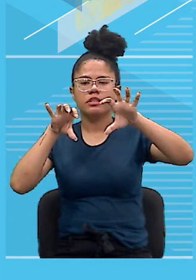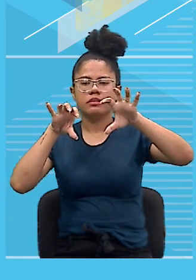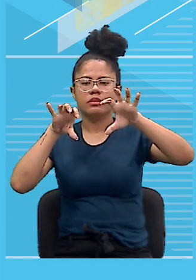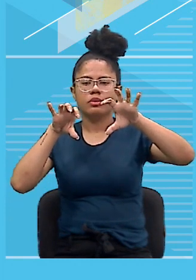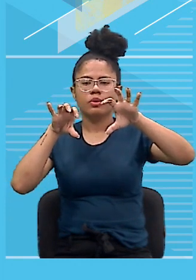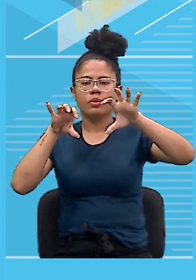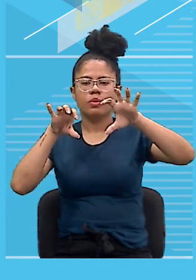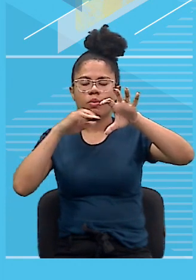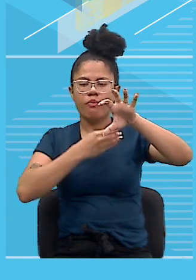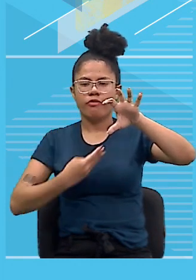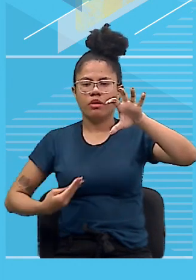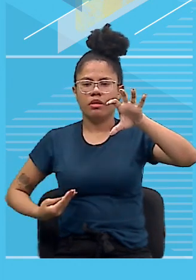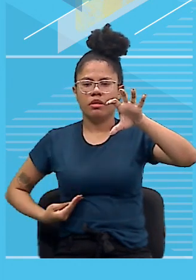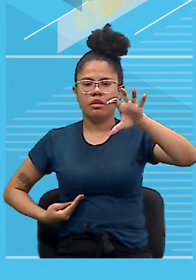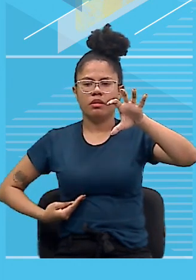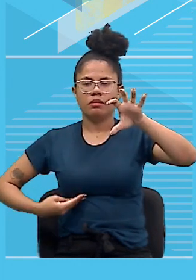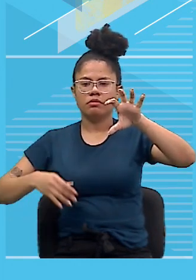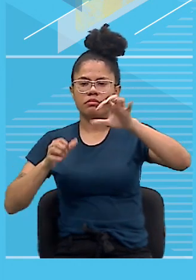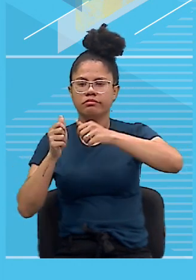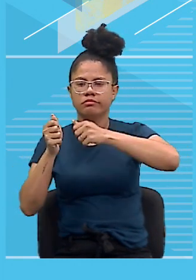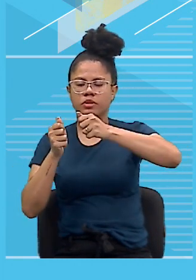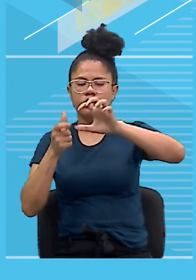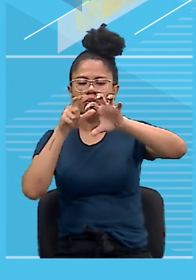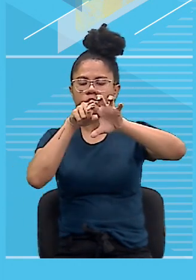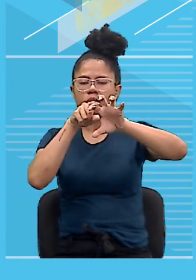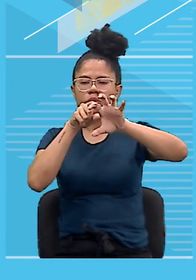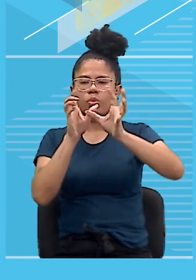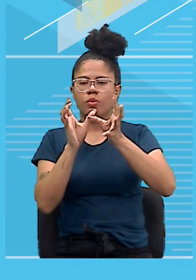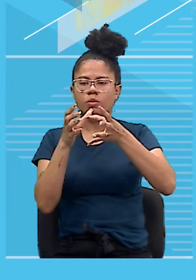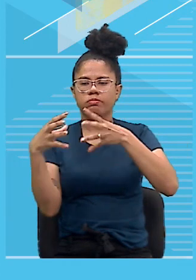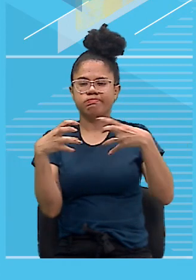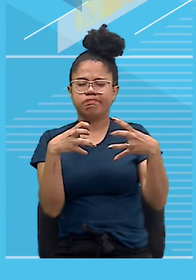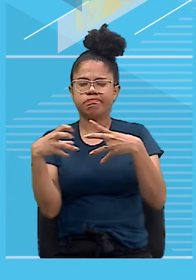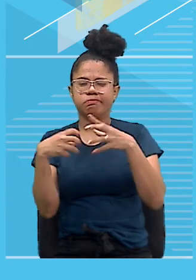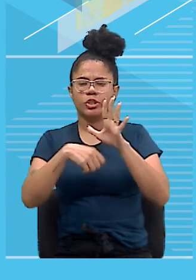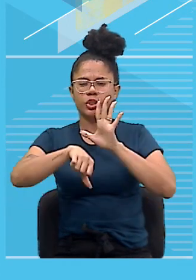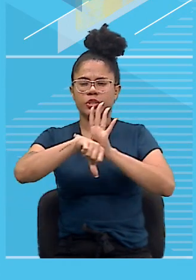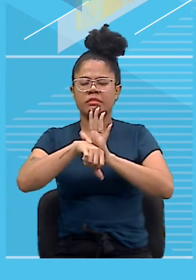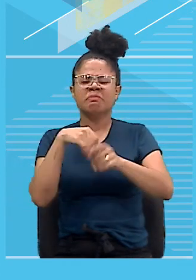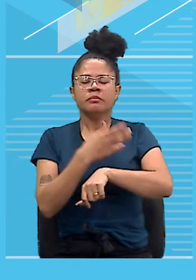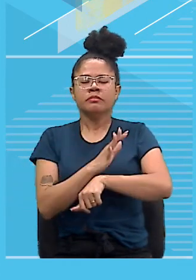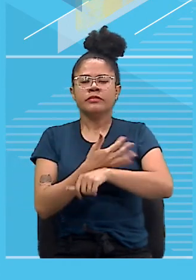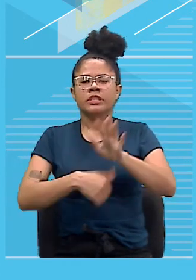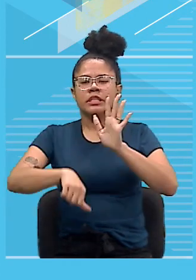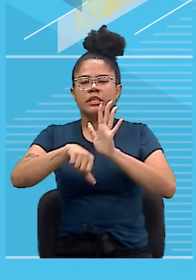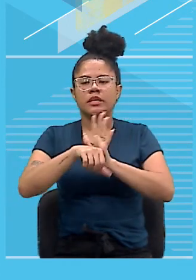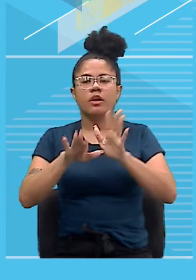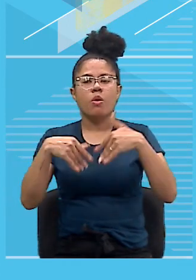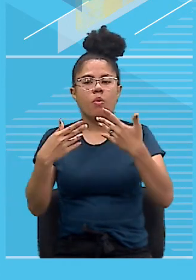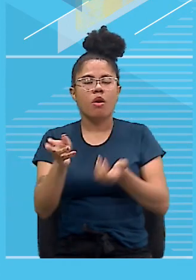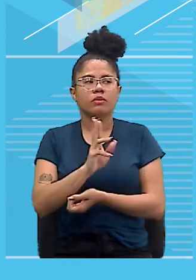um território e o outro controlado por grupos Rebeldes islâmicos e o grupo que controla lá é al-qaeda